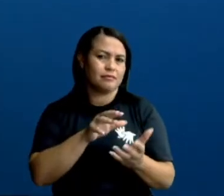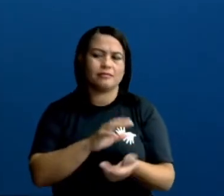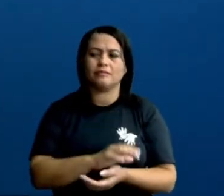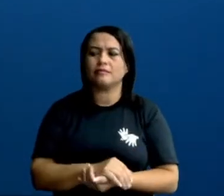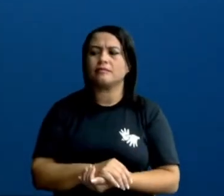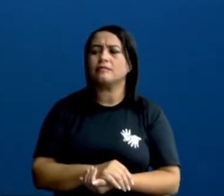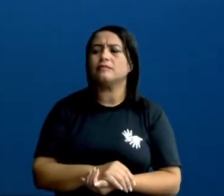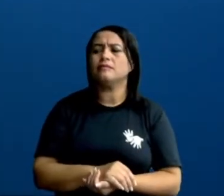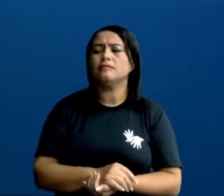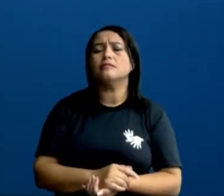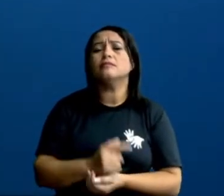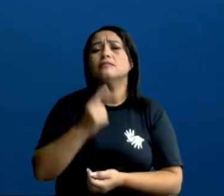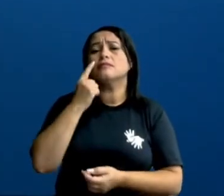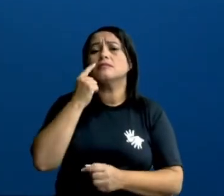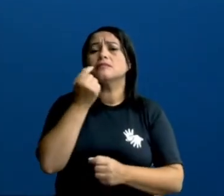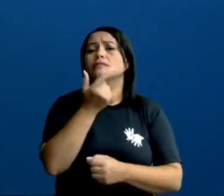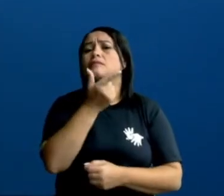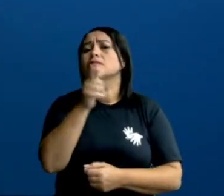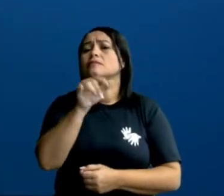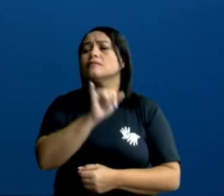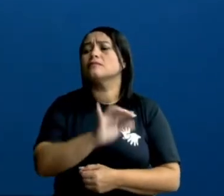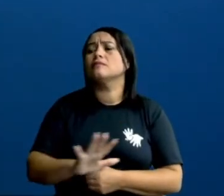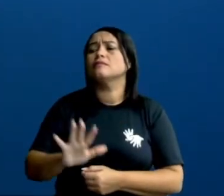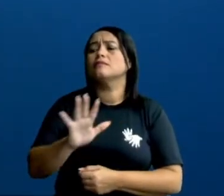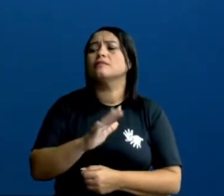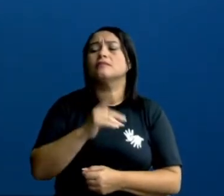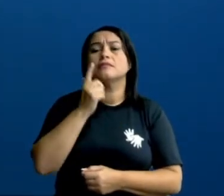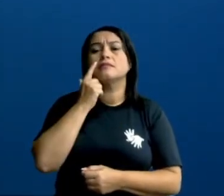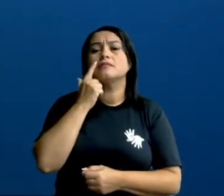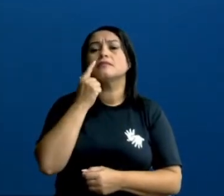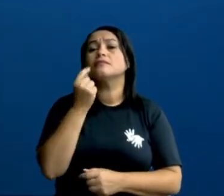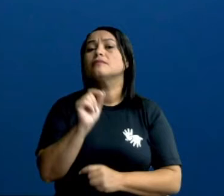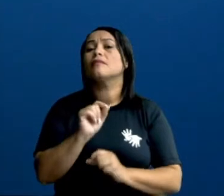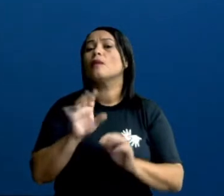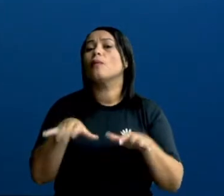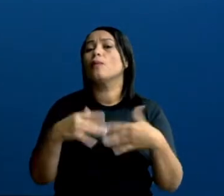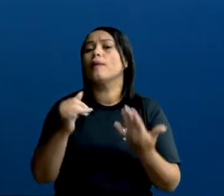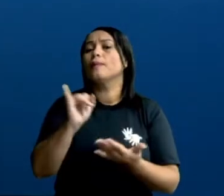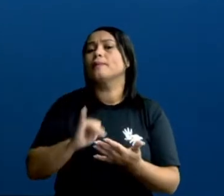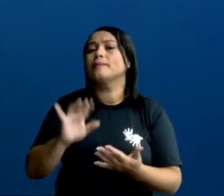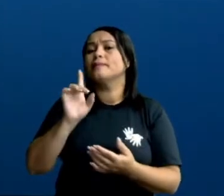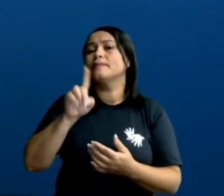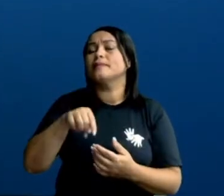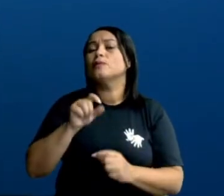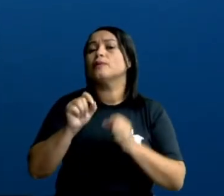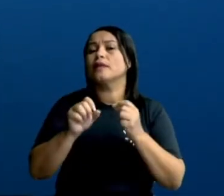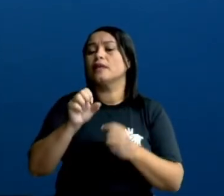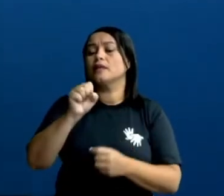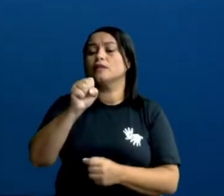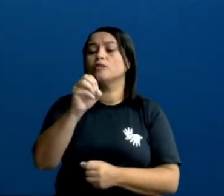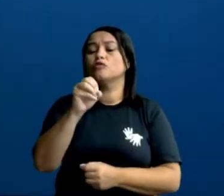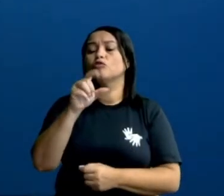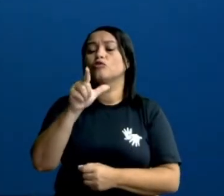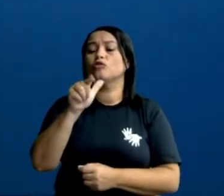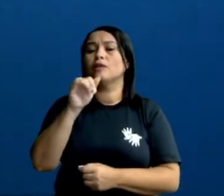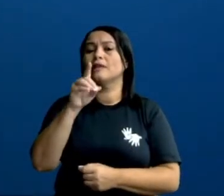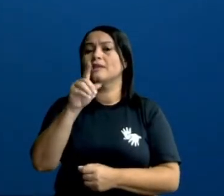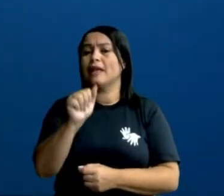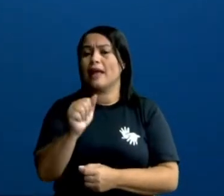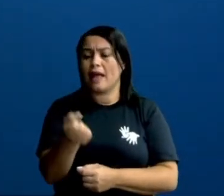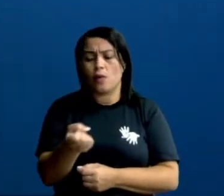certo? E aí a gente vai para outra figura. Qual figura é sólida, tá certo? É